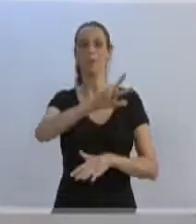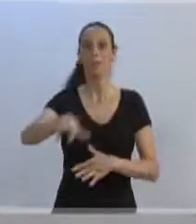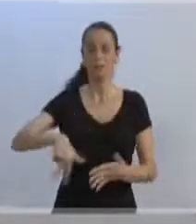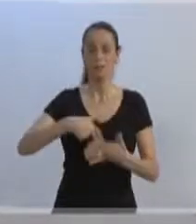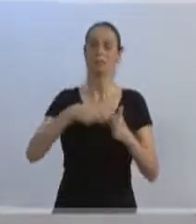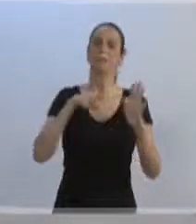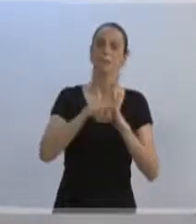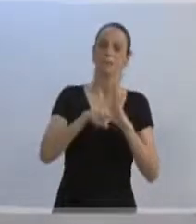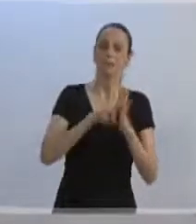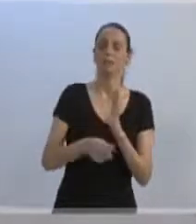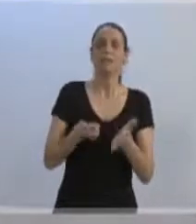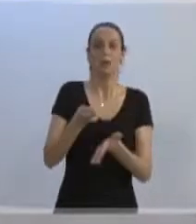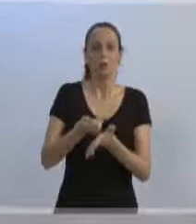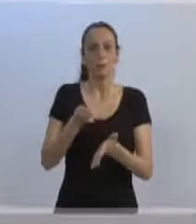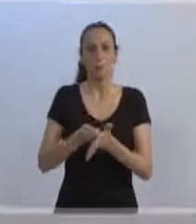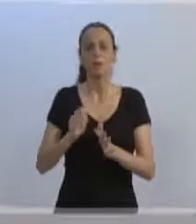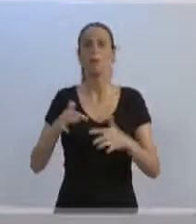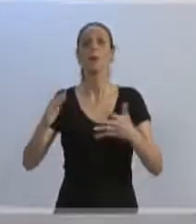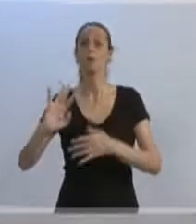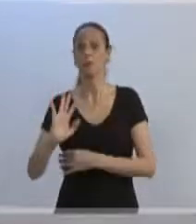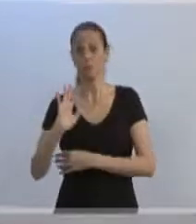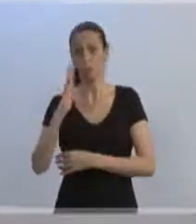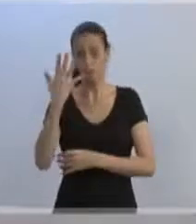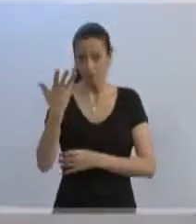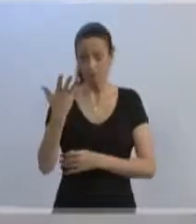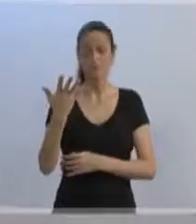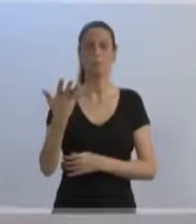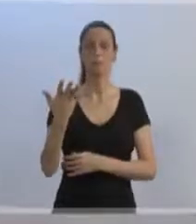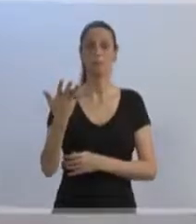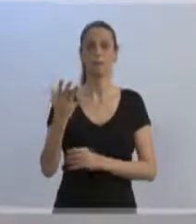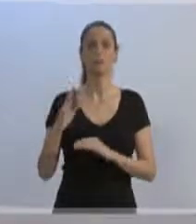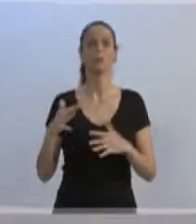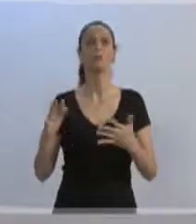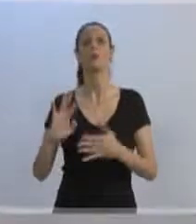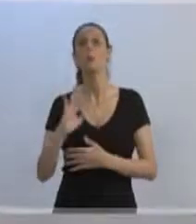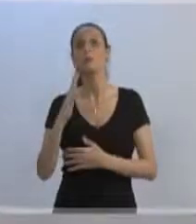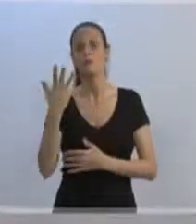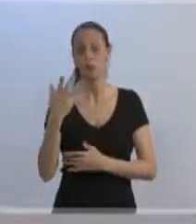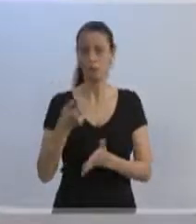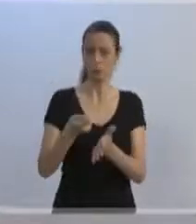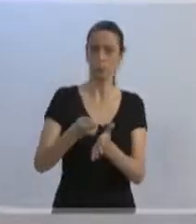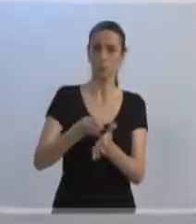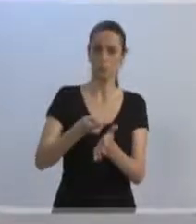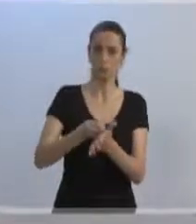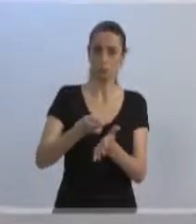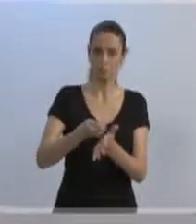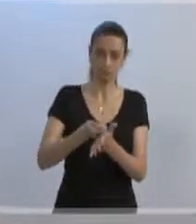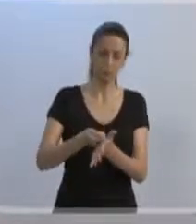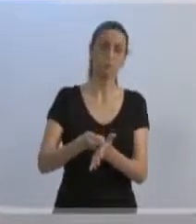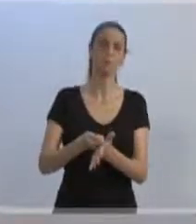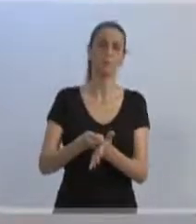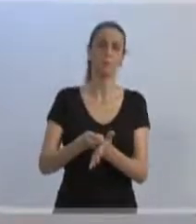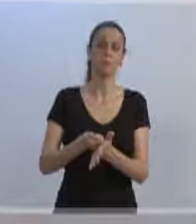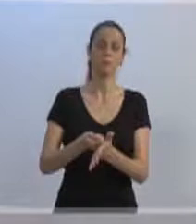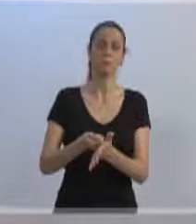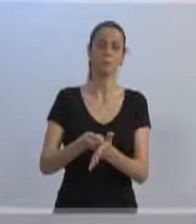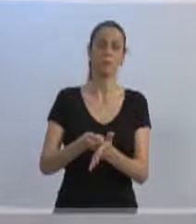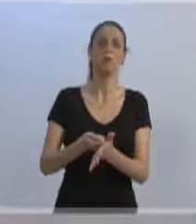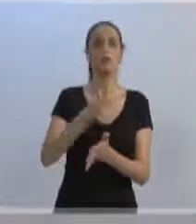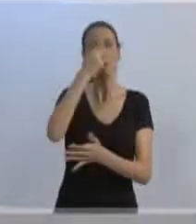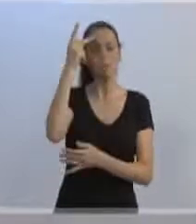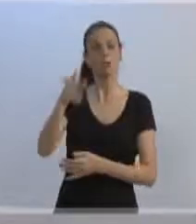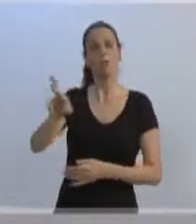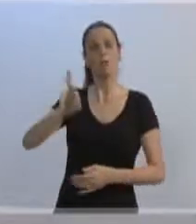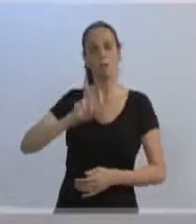cobranças quando acontece acontece a reivindicação atendida temos que ter humildade